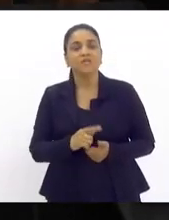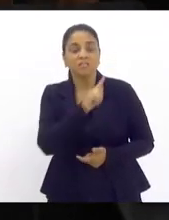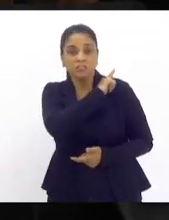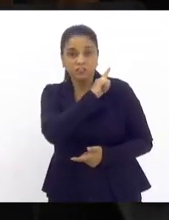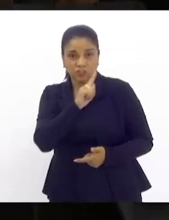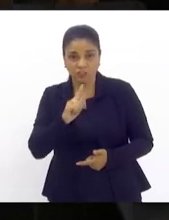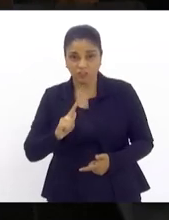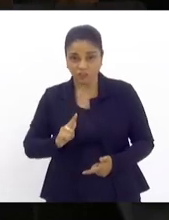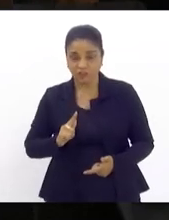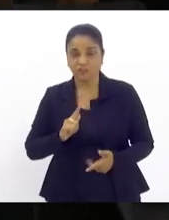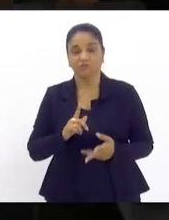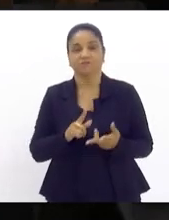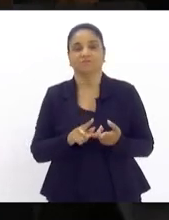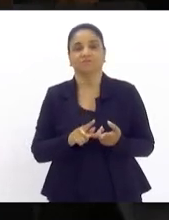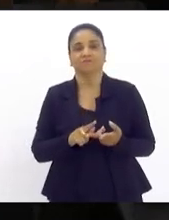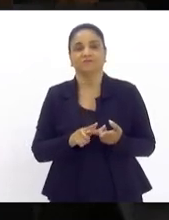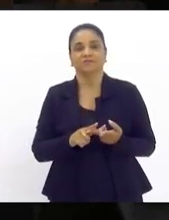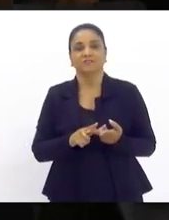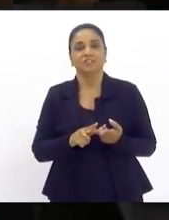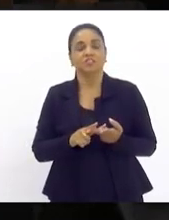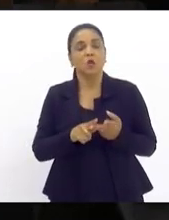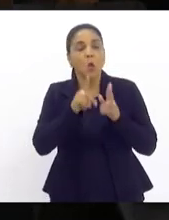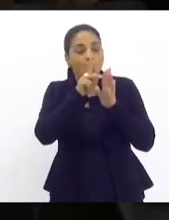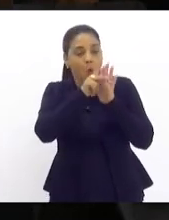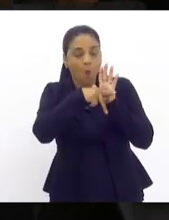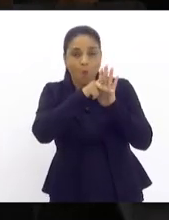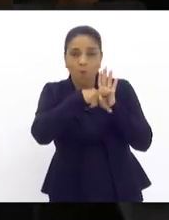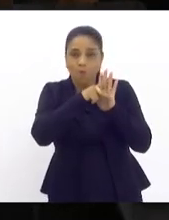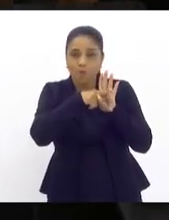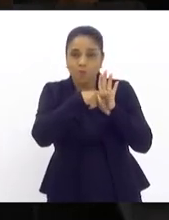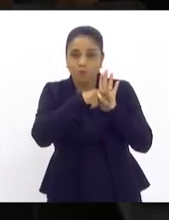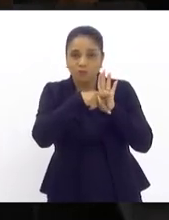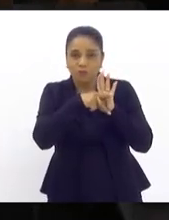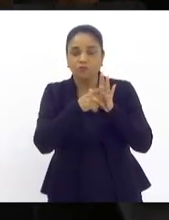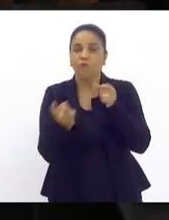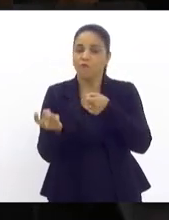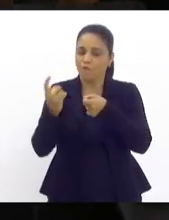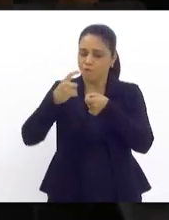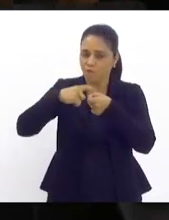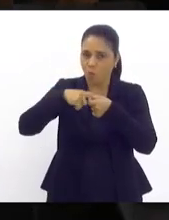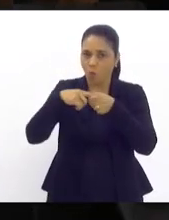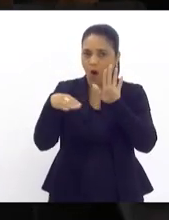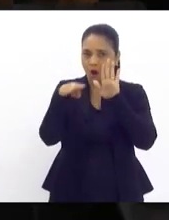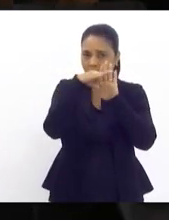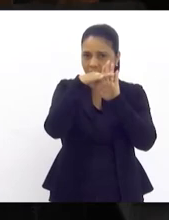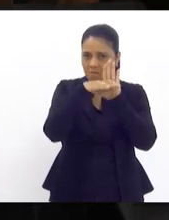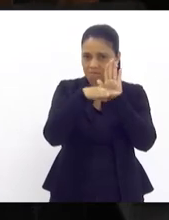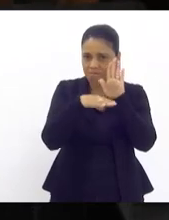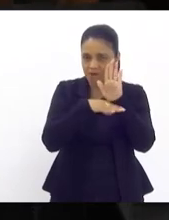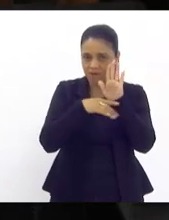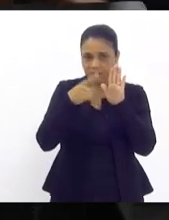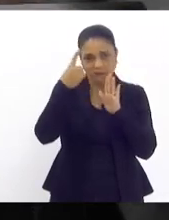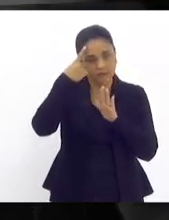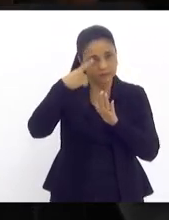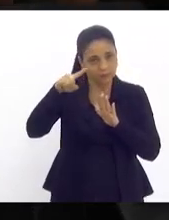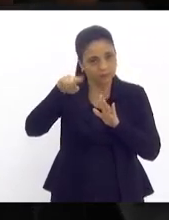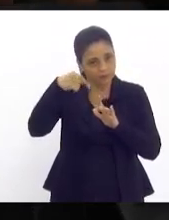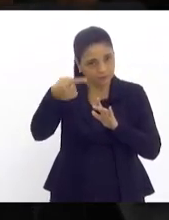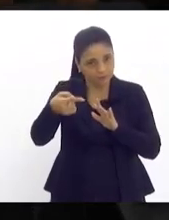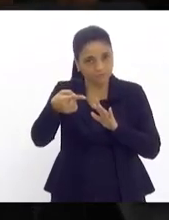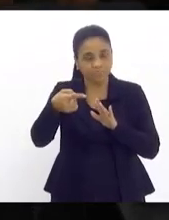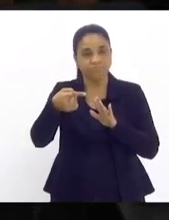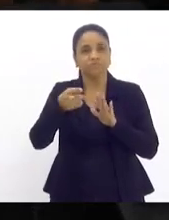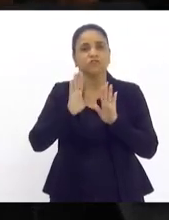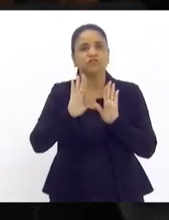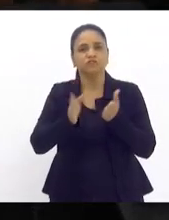gestionasse no sentido do seu projeto voltar à pauta na semana que vem, visto que já